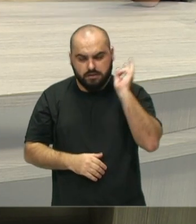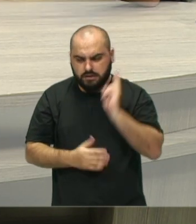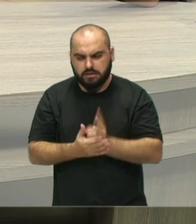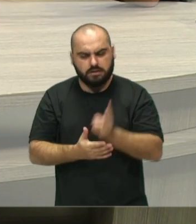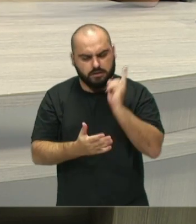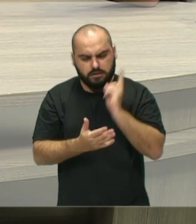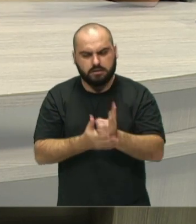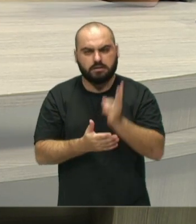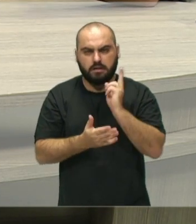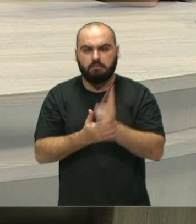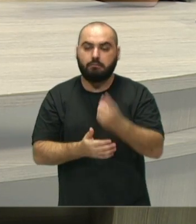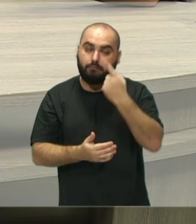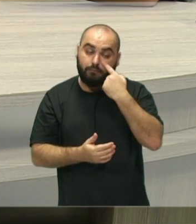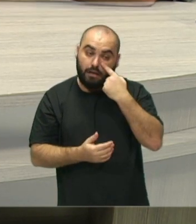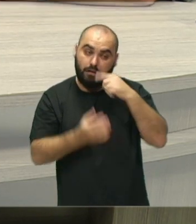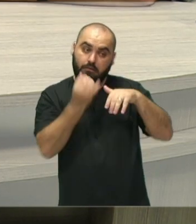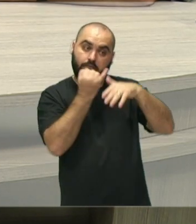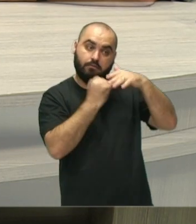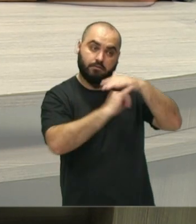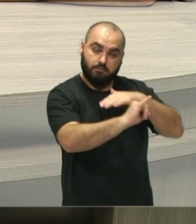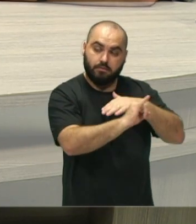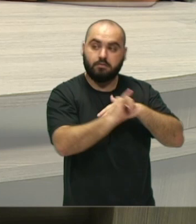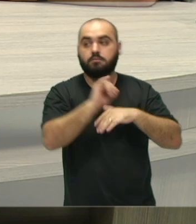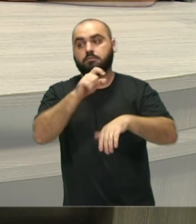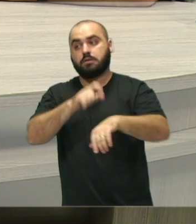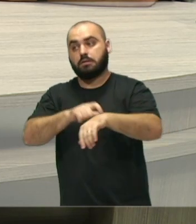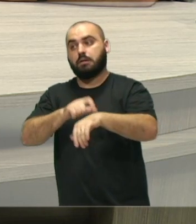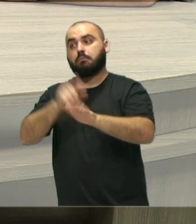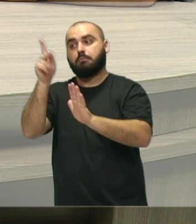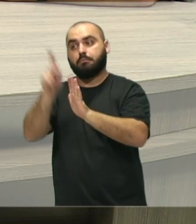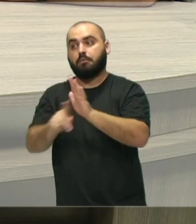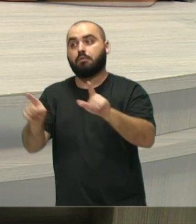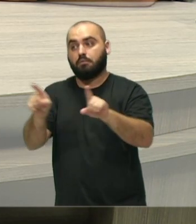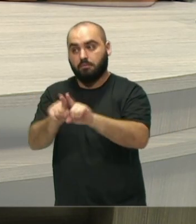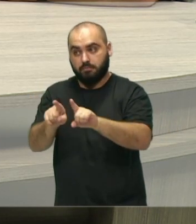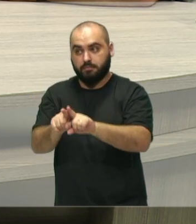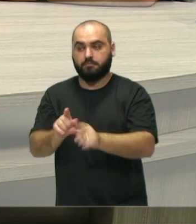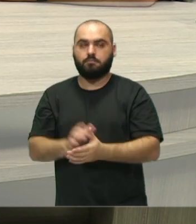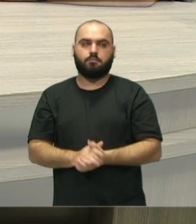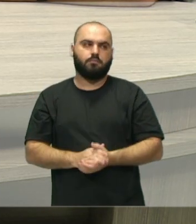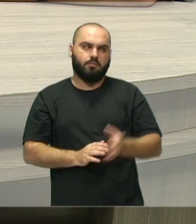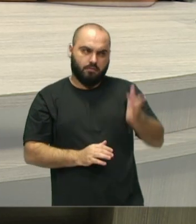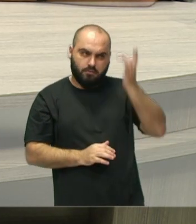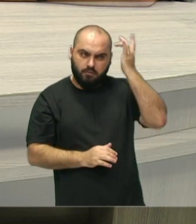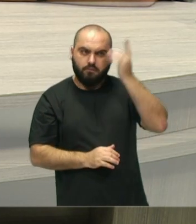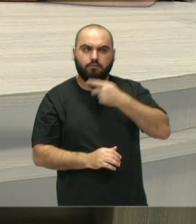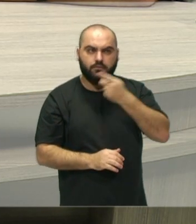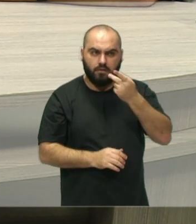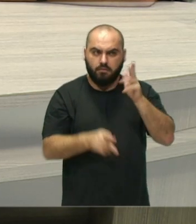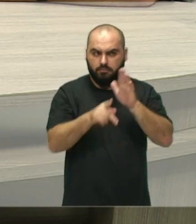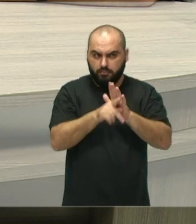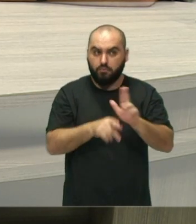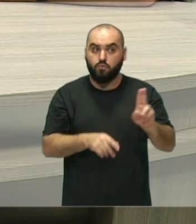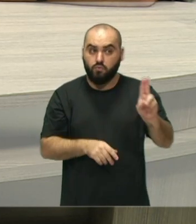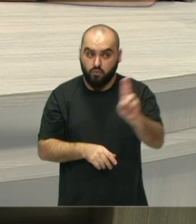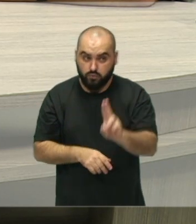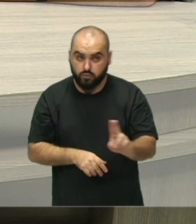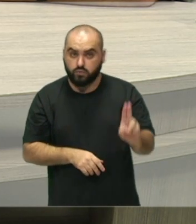link do investimento com o tempo do projeto. E isso, você está falando do tempo de projeto de exploração,